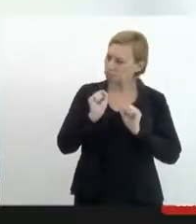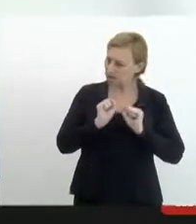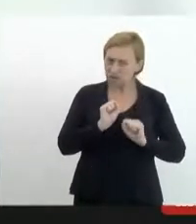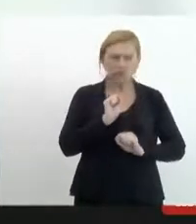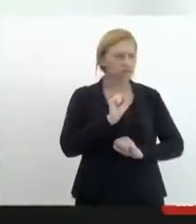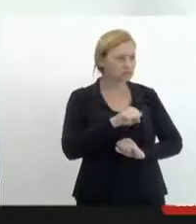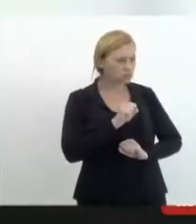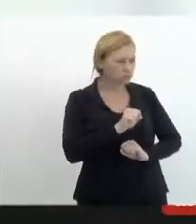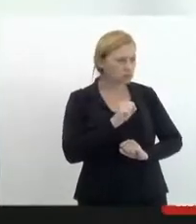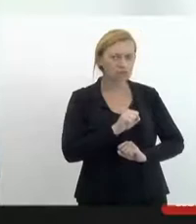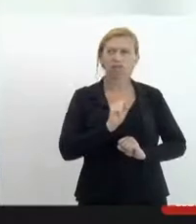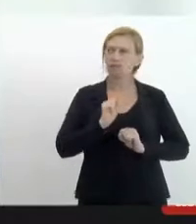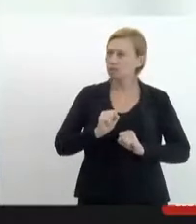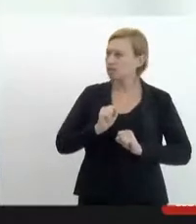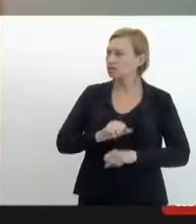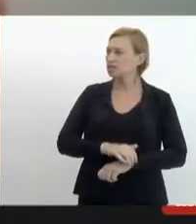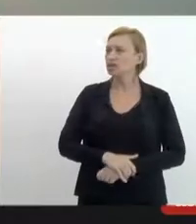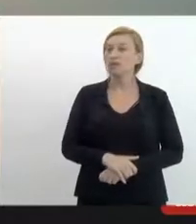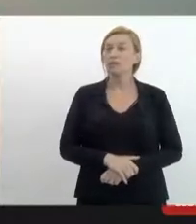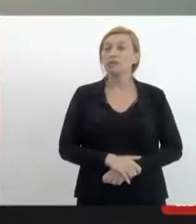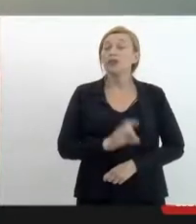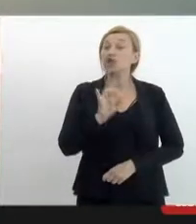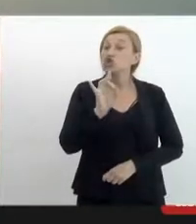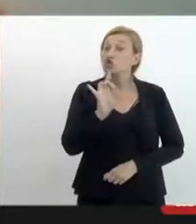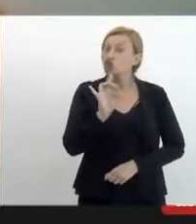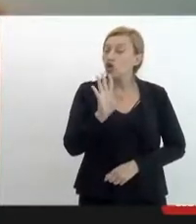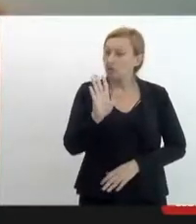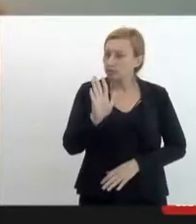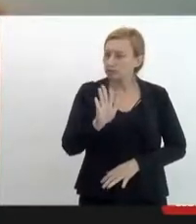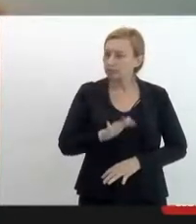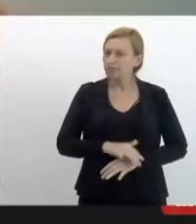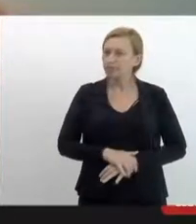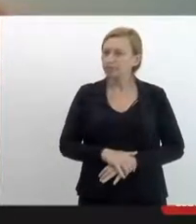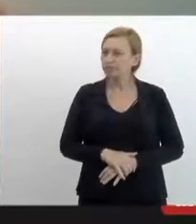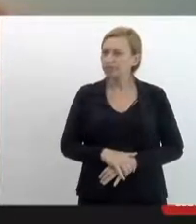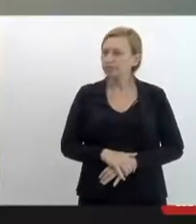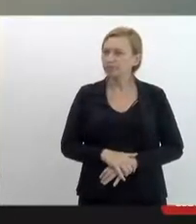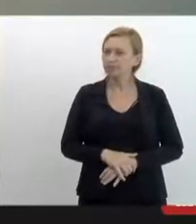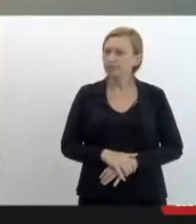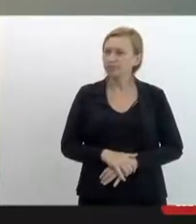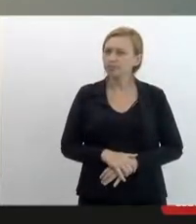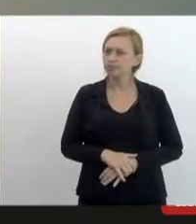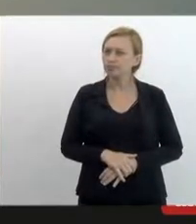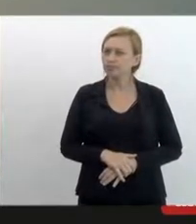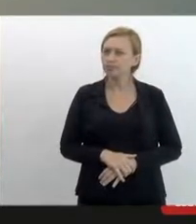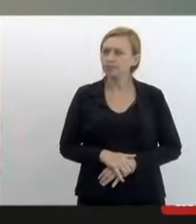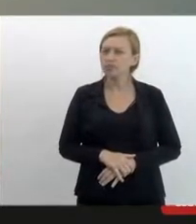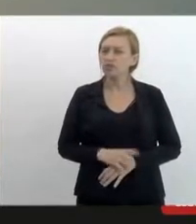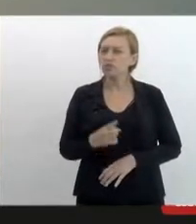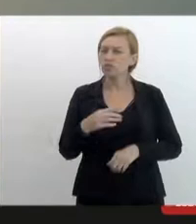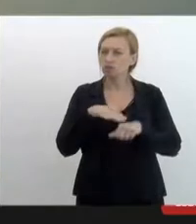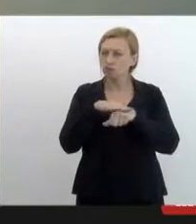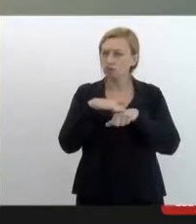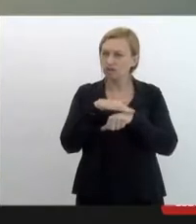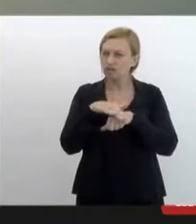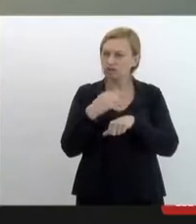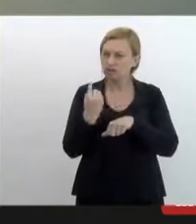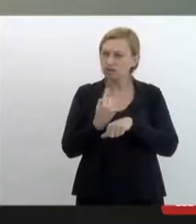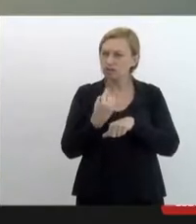Perfeitamente, doutor Fortunato. Só uma situação que, assim, para a gente, nós estamos aqui conversando, tá?